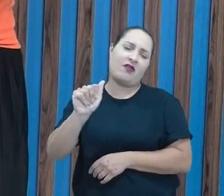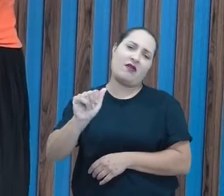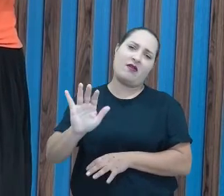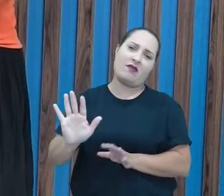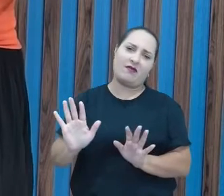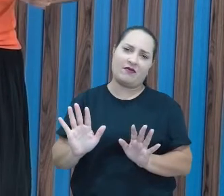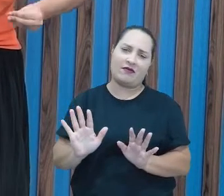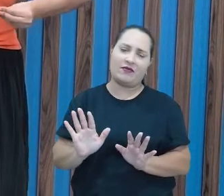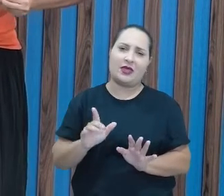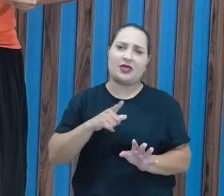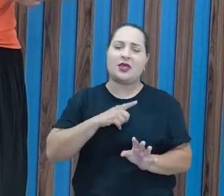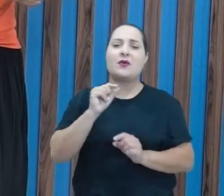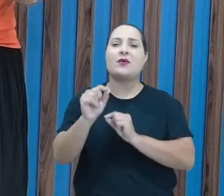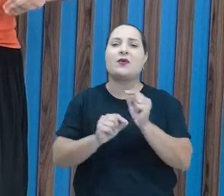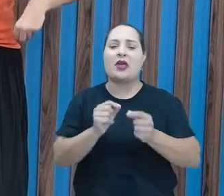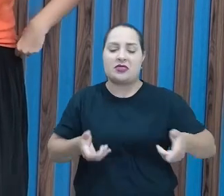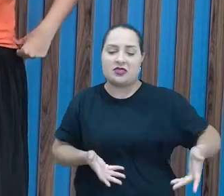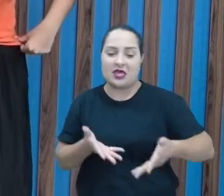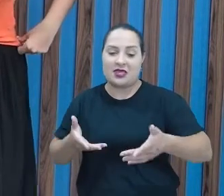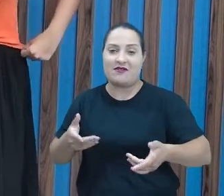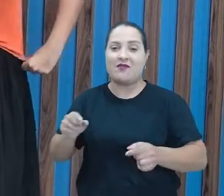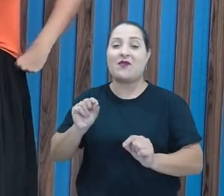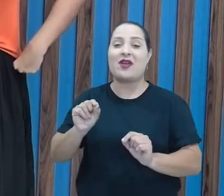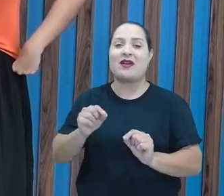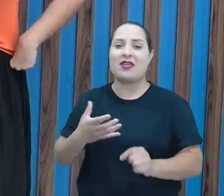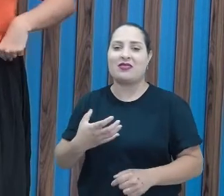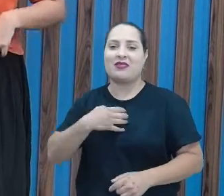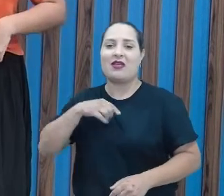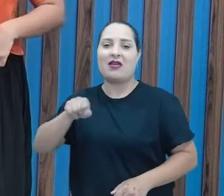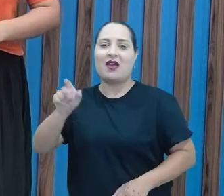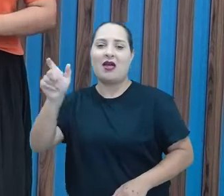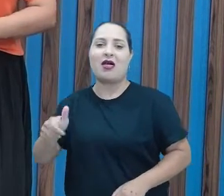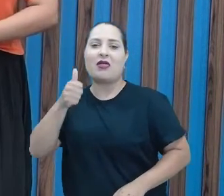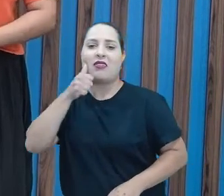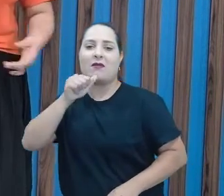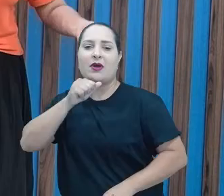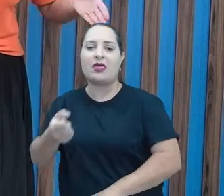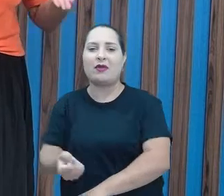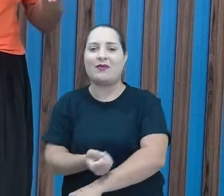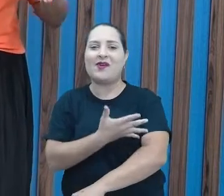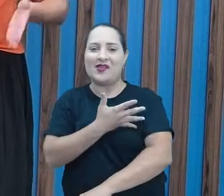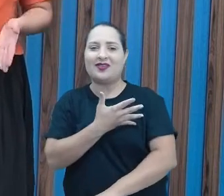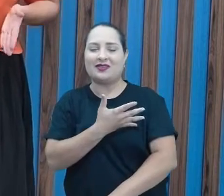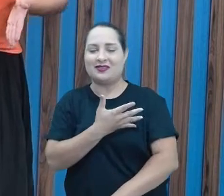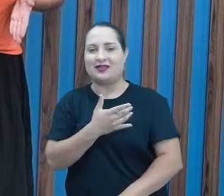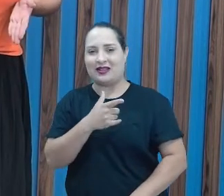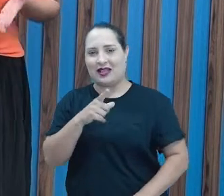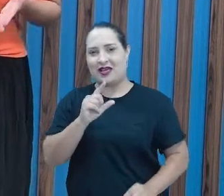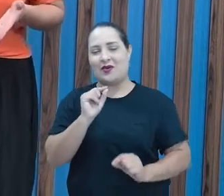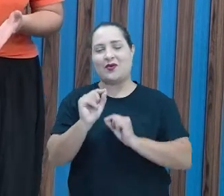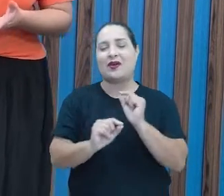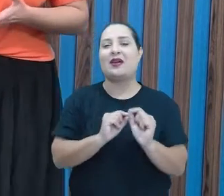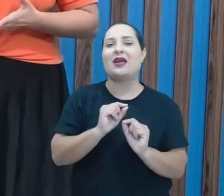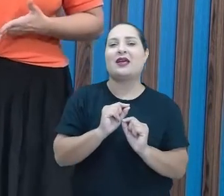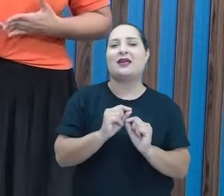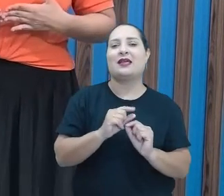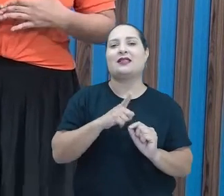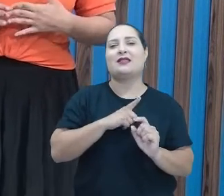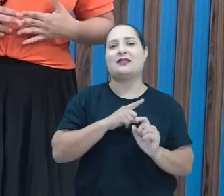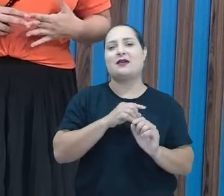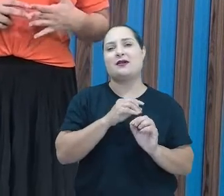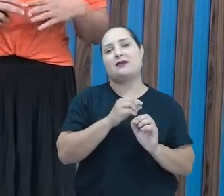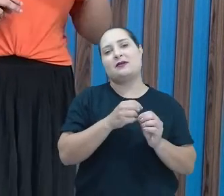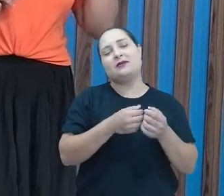construção, um apelo emocional também. Você tem esse vocativo para personalizar a